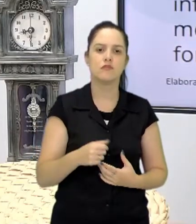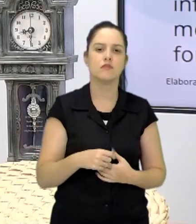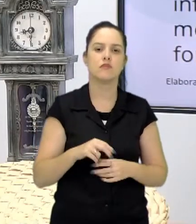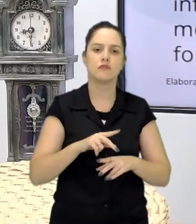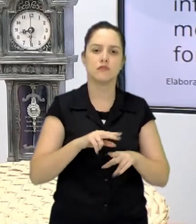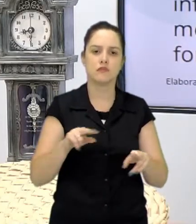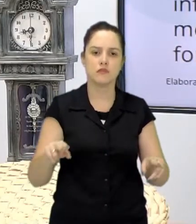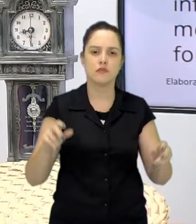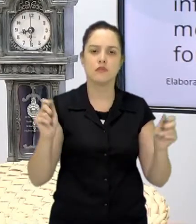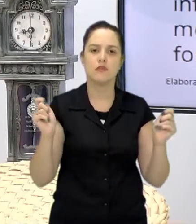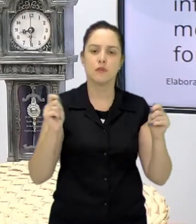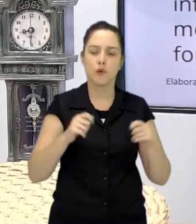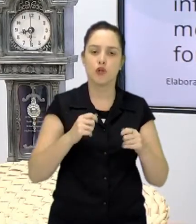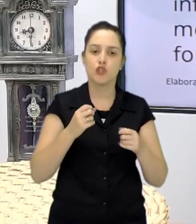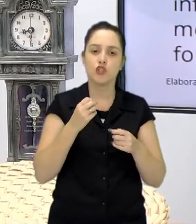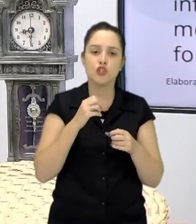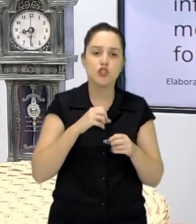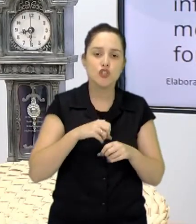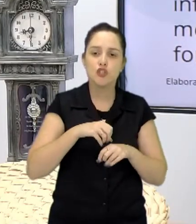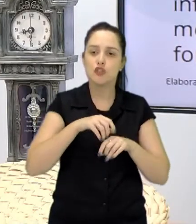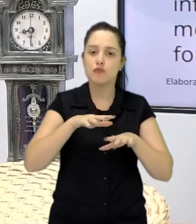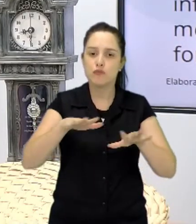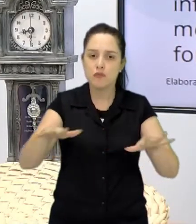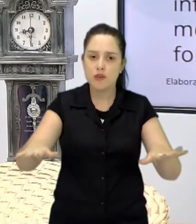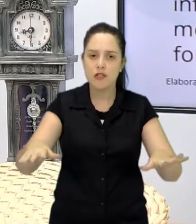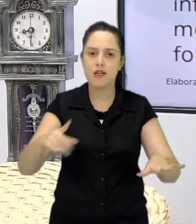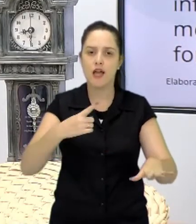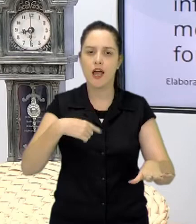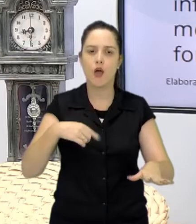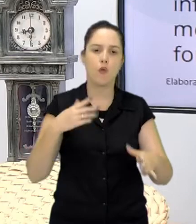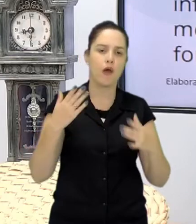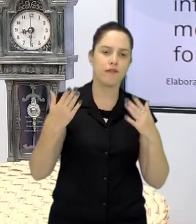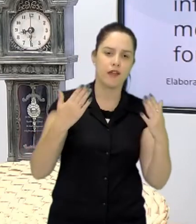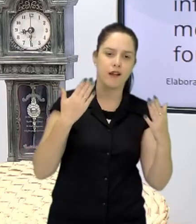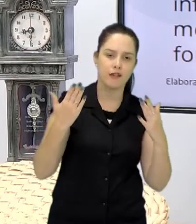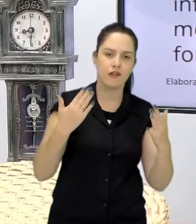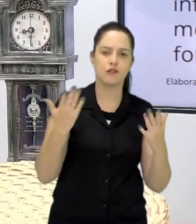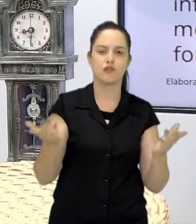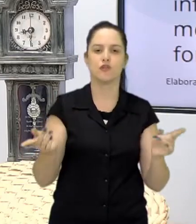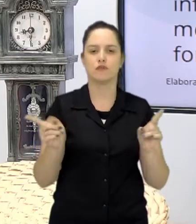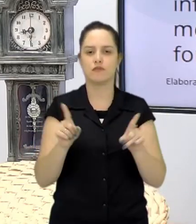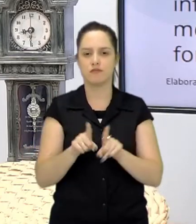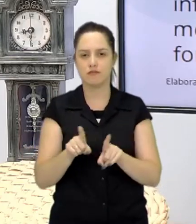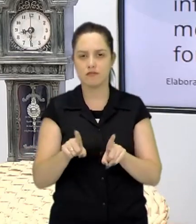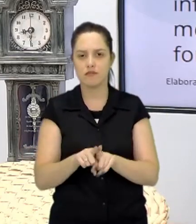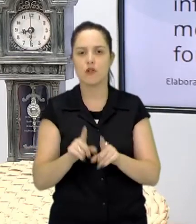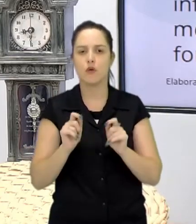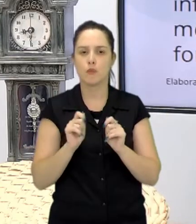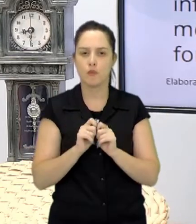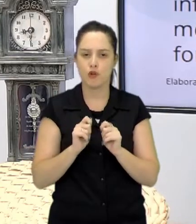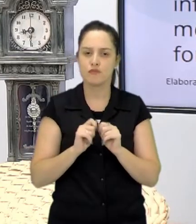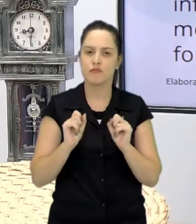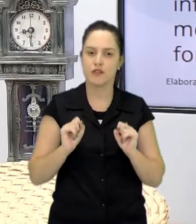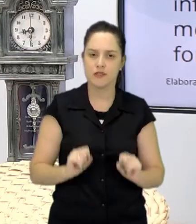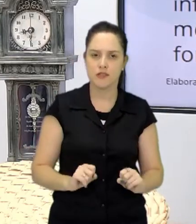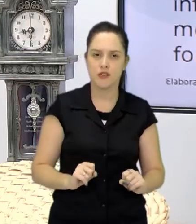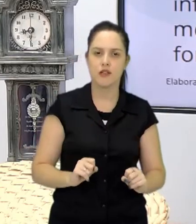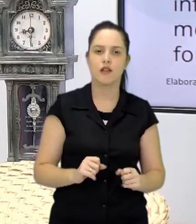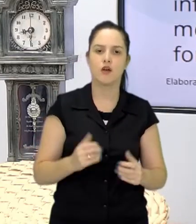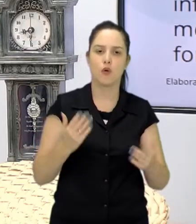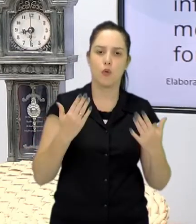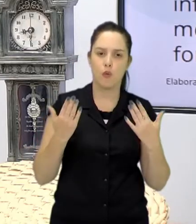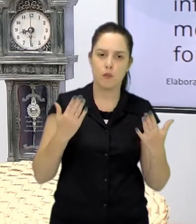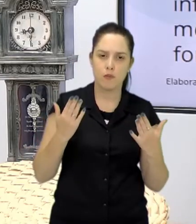ele pode divulgar o seu gênero jornalístico, né, ou a sua notícia? Como que ele pode fazer isso, assim, quais meios ele pode usar? A gente falou